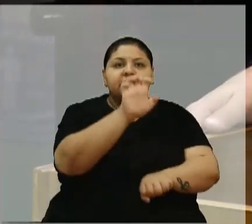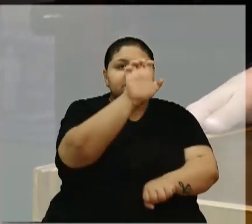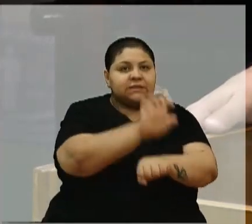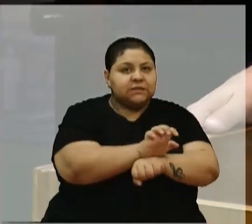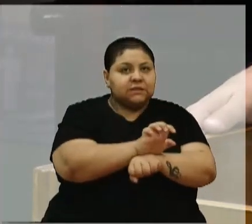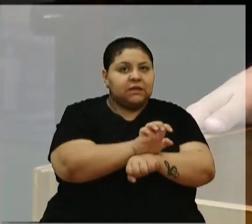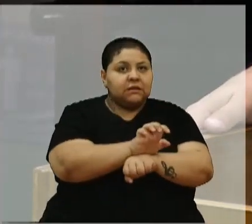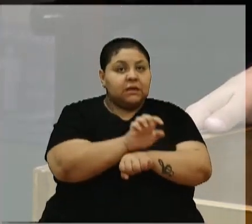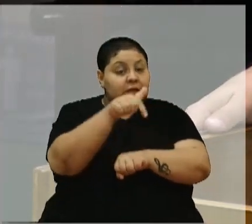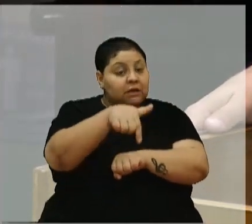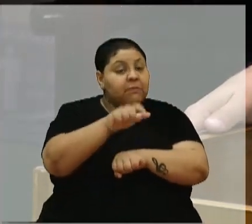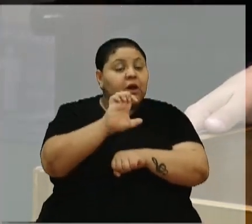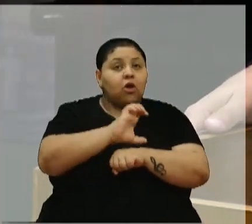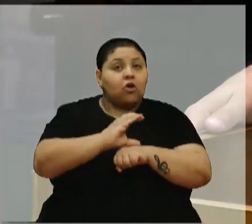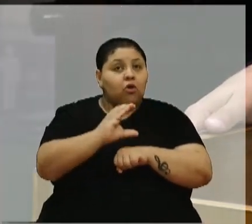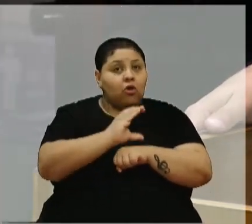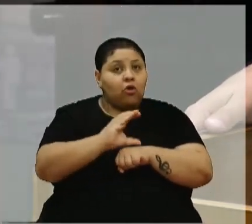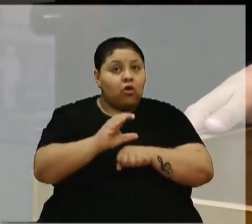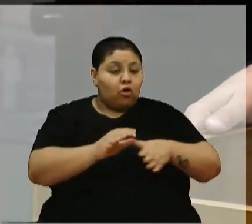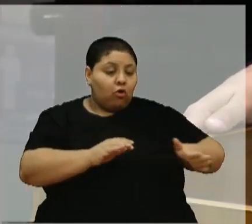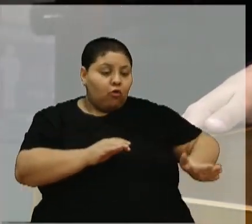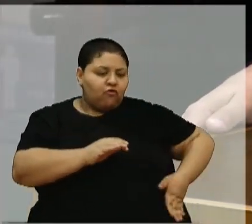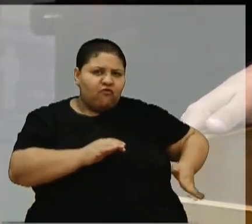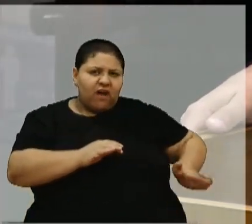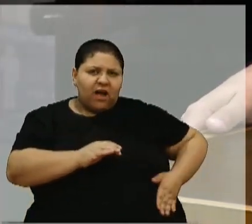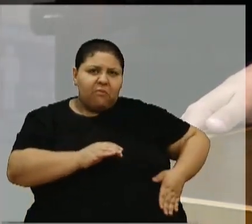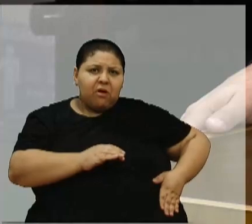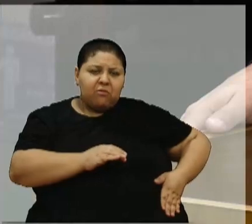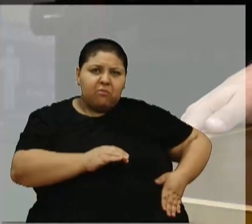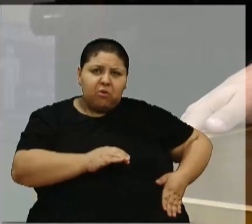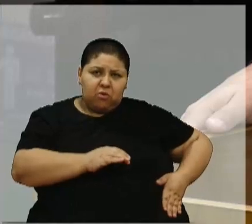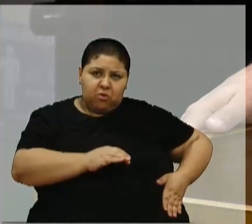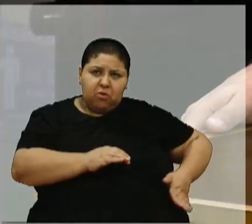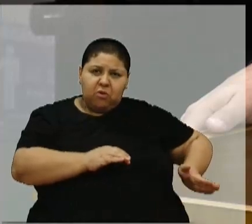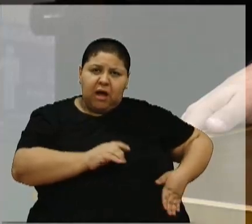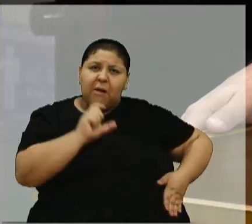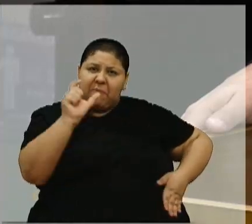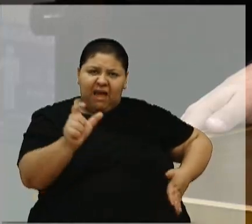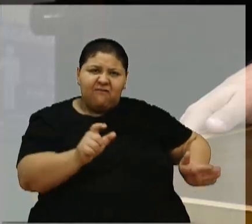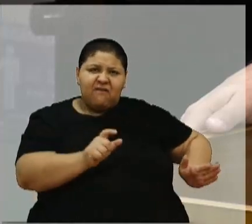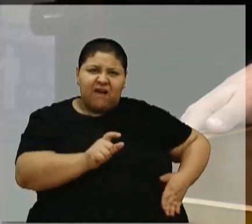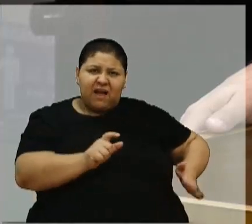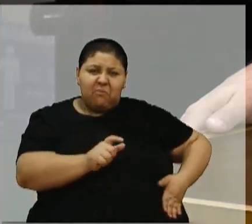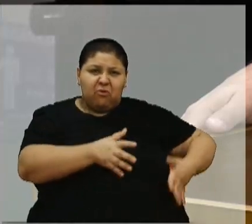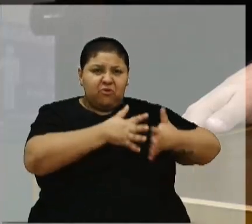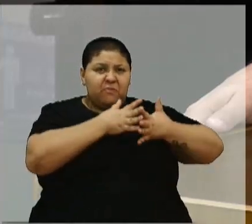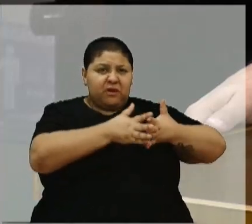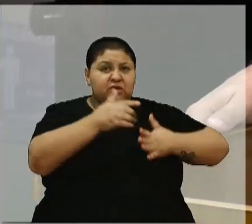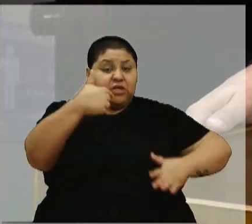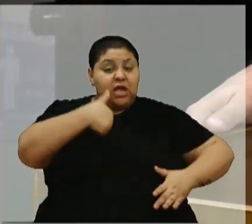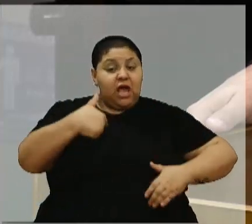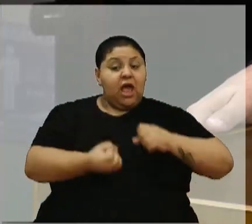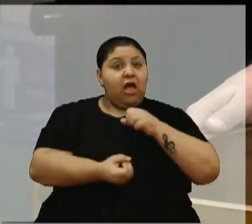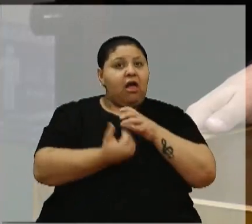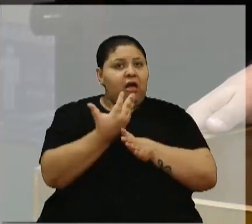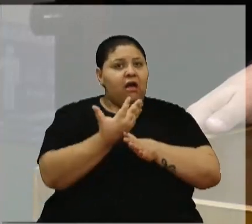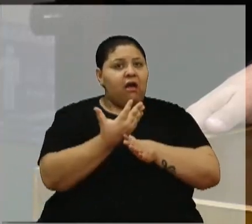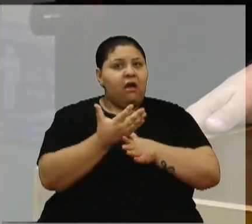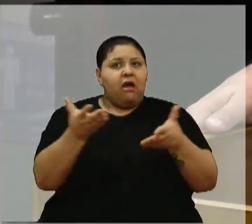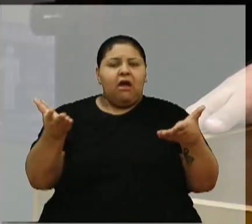nossa Constituição. O vagabundo e a arruaceiro é por minha conta. Mas querer empalar